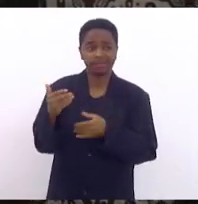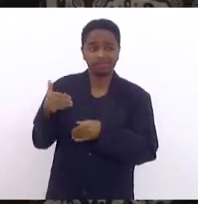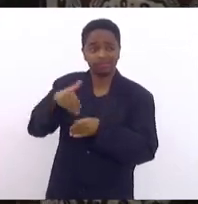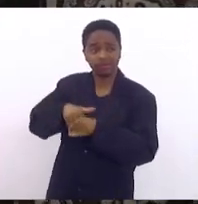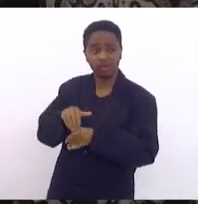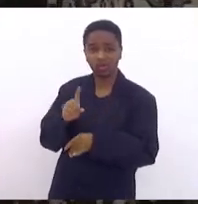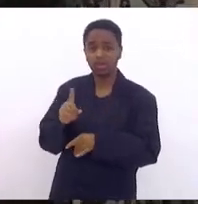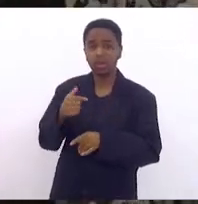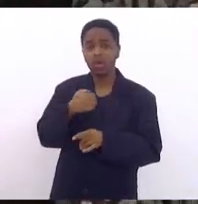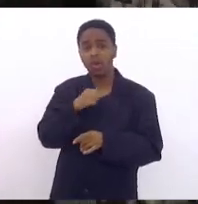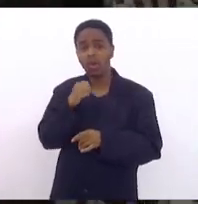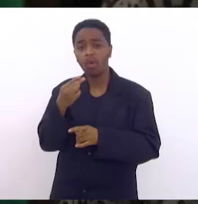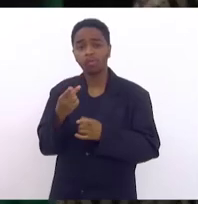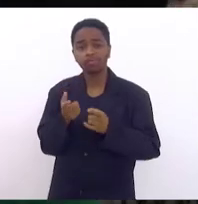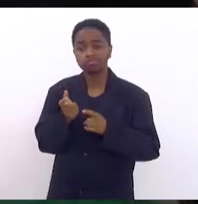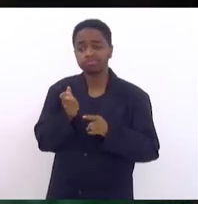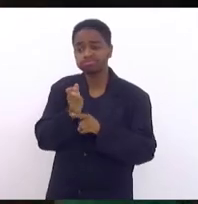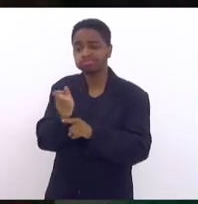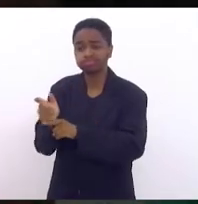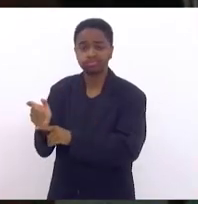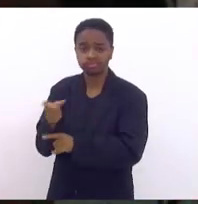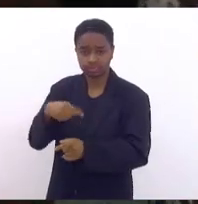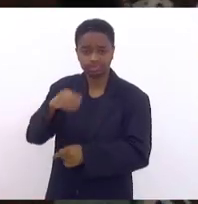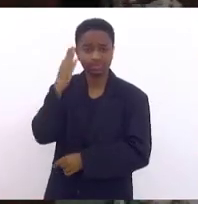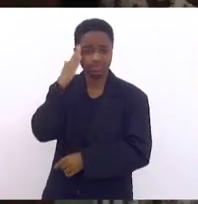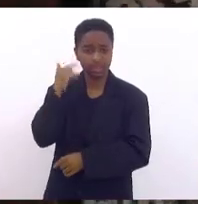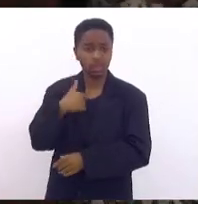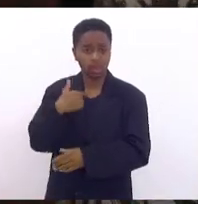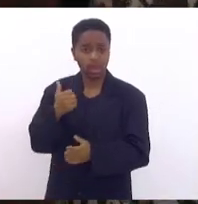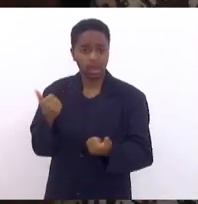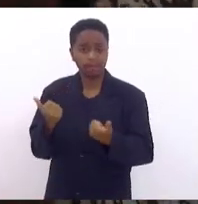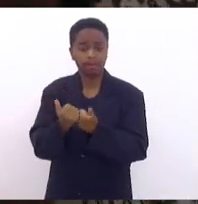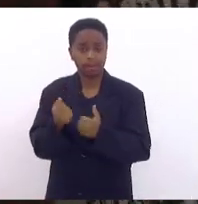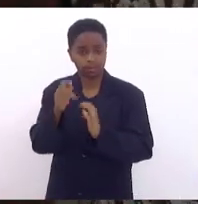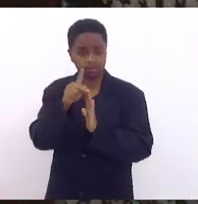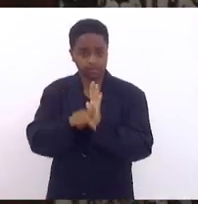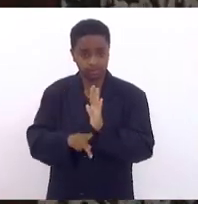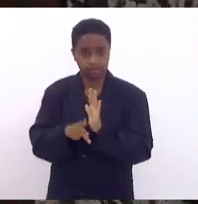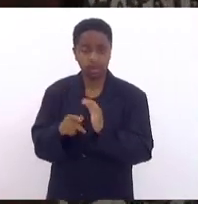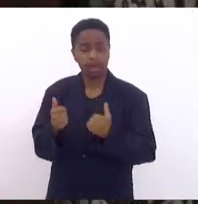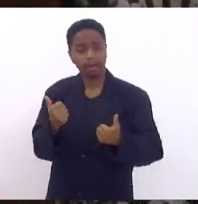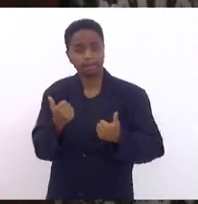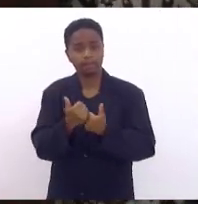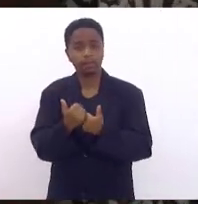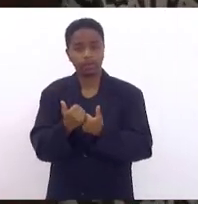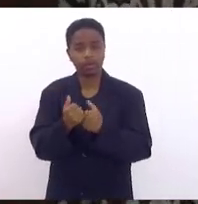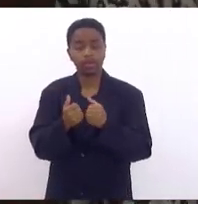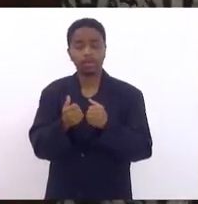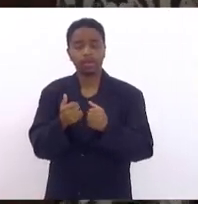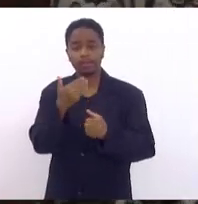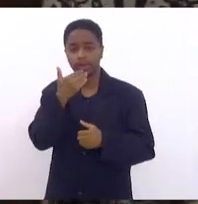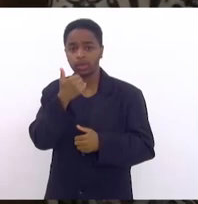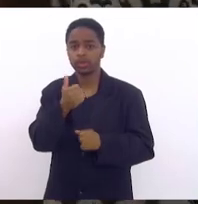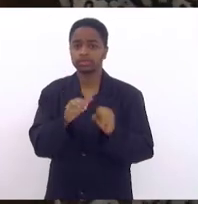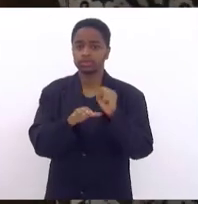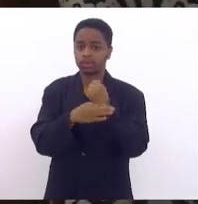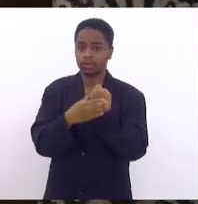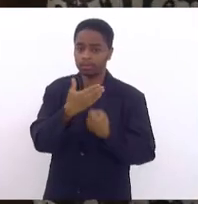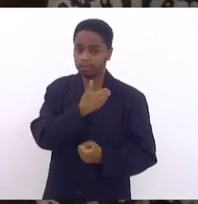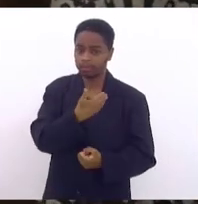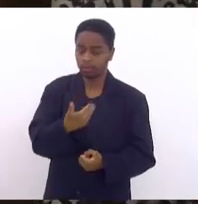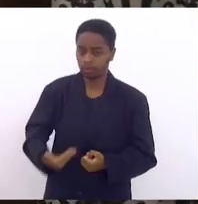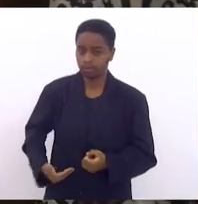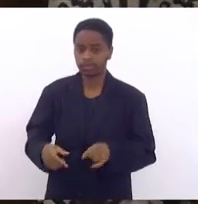gosto de criticar. Todo mundo sabe que eu apoio os projetos pró-fortalecimento da segurança pública, questão salarial, questão